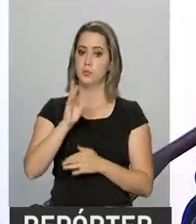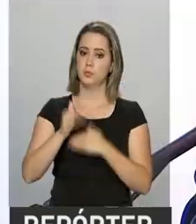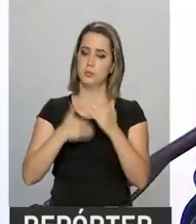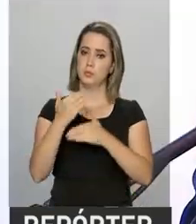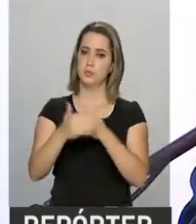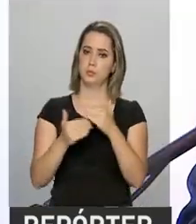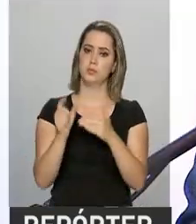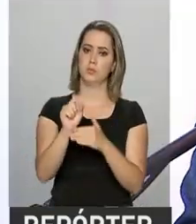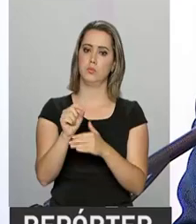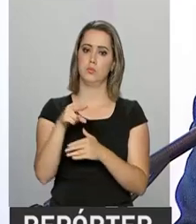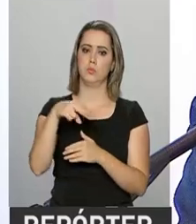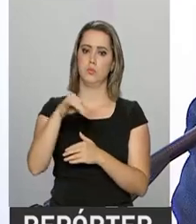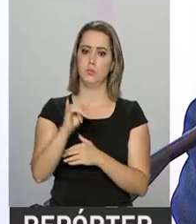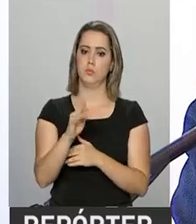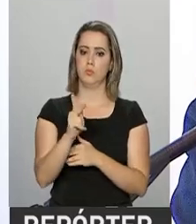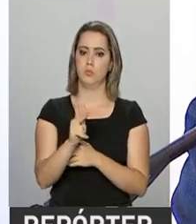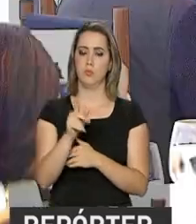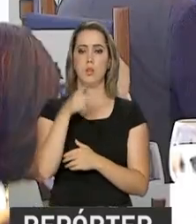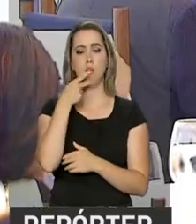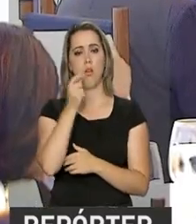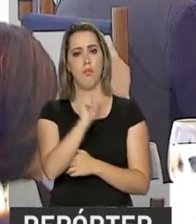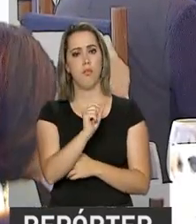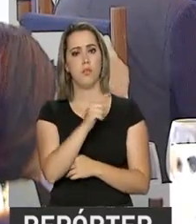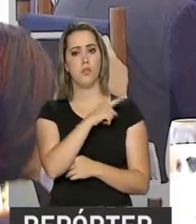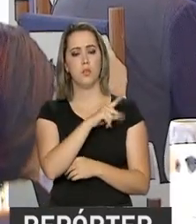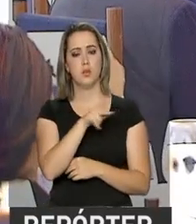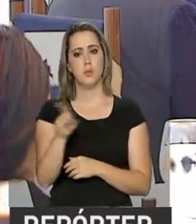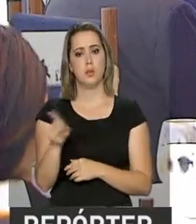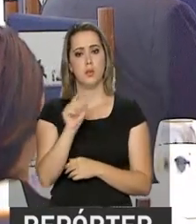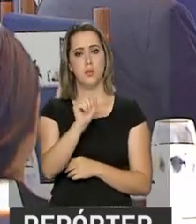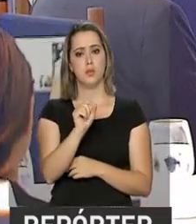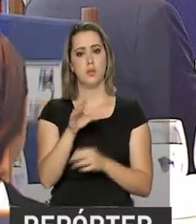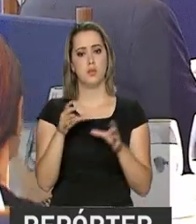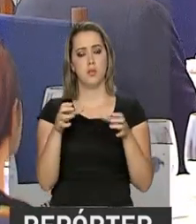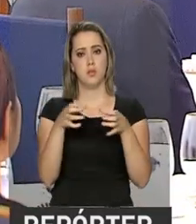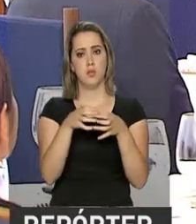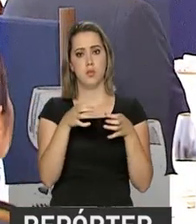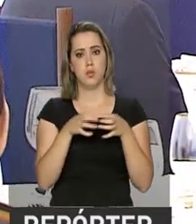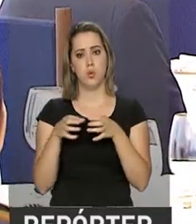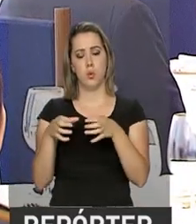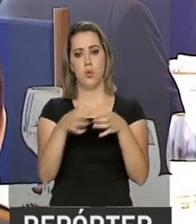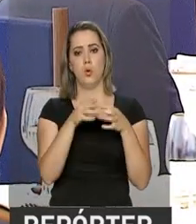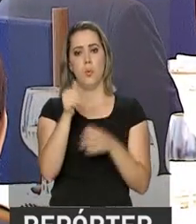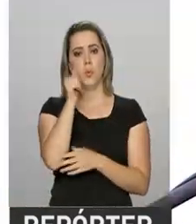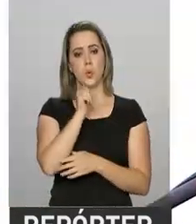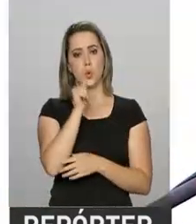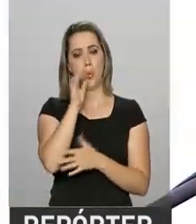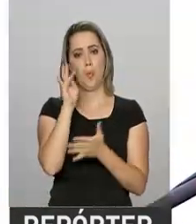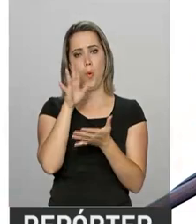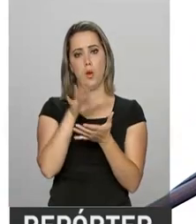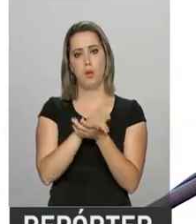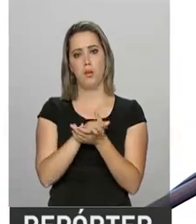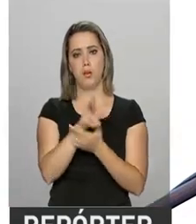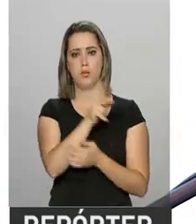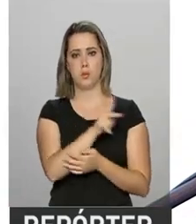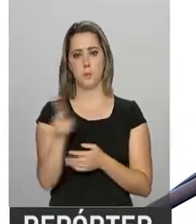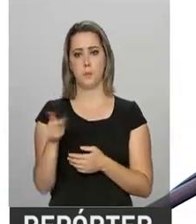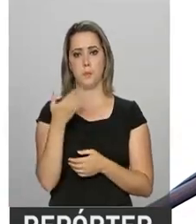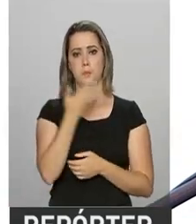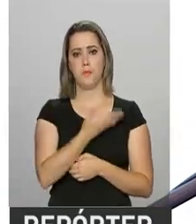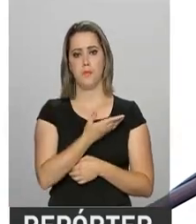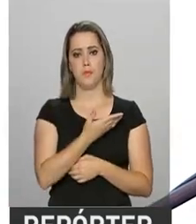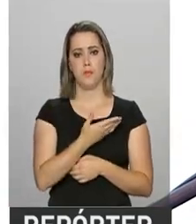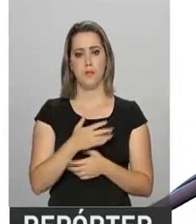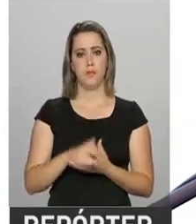desenvolvimento Nick Fabian sick e a presidente do grupo dos conjuges de chefes de Missão e embaixatriz do Gabão Juli